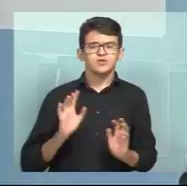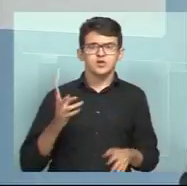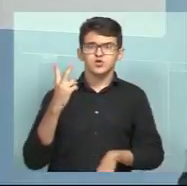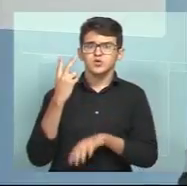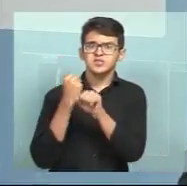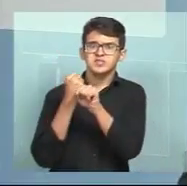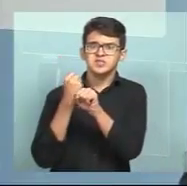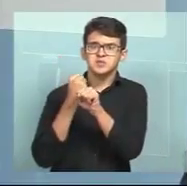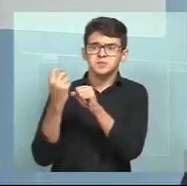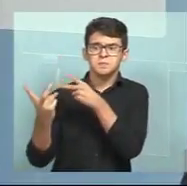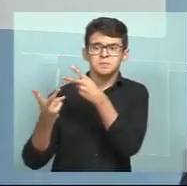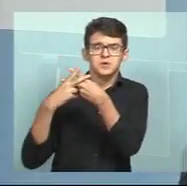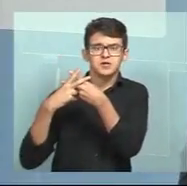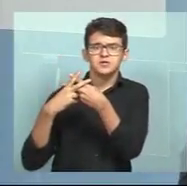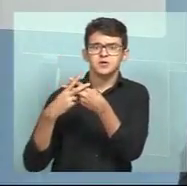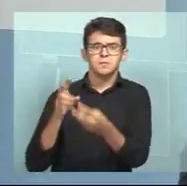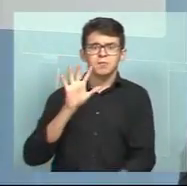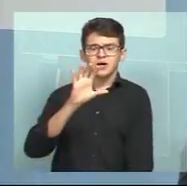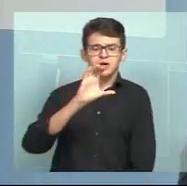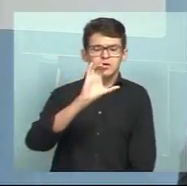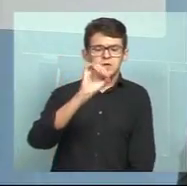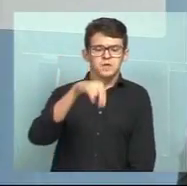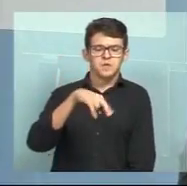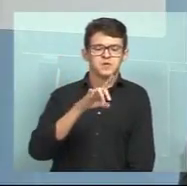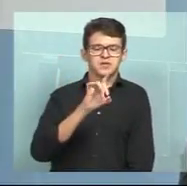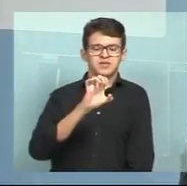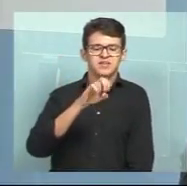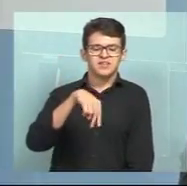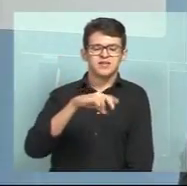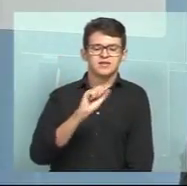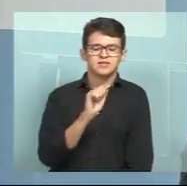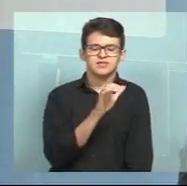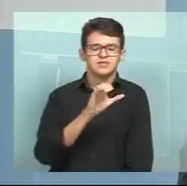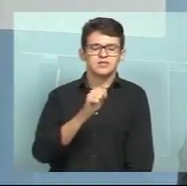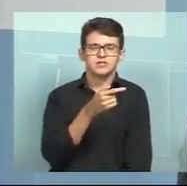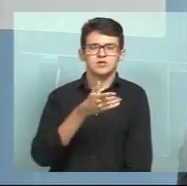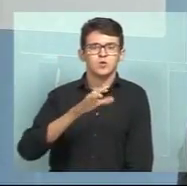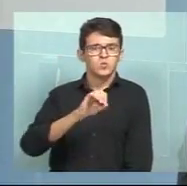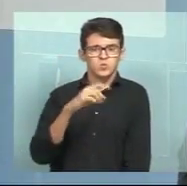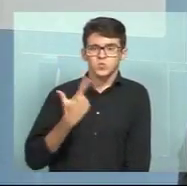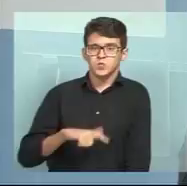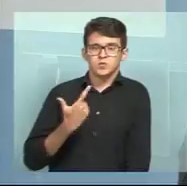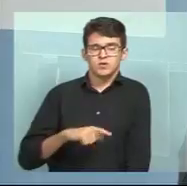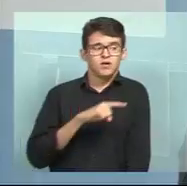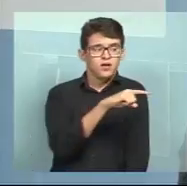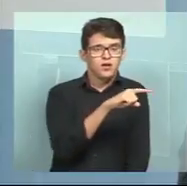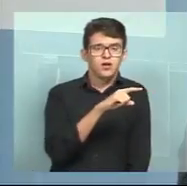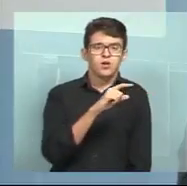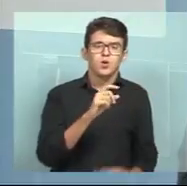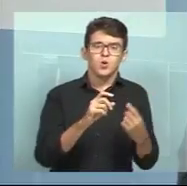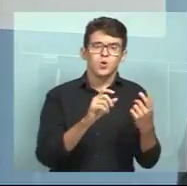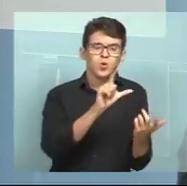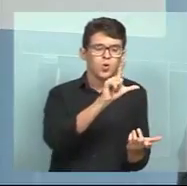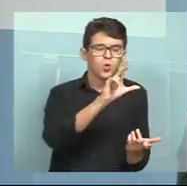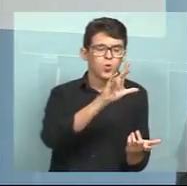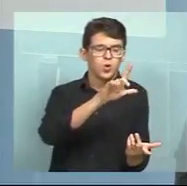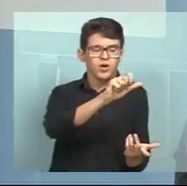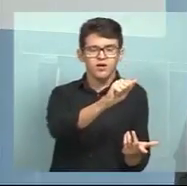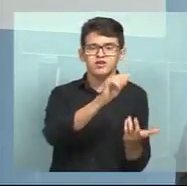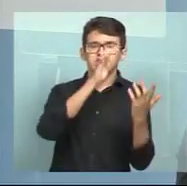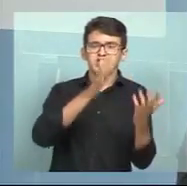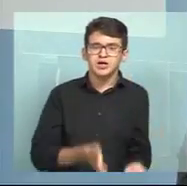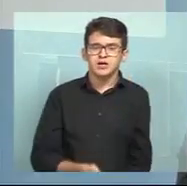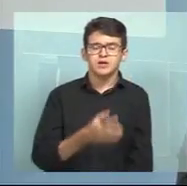nenhuma condenação. Decildo de Amaral. Decildo de Amaral foi preso, senador. O senhor, ex-governador